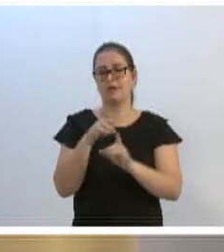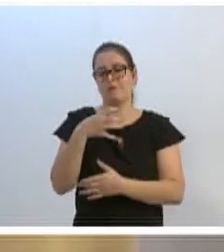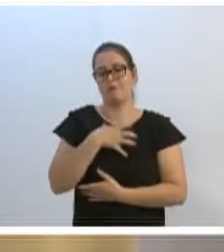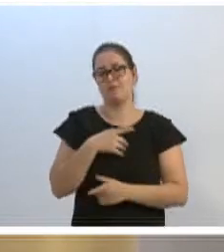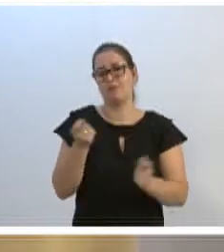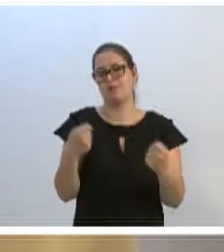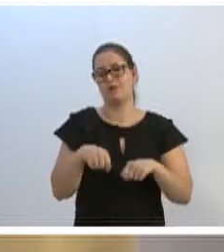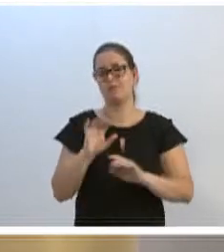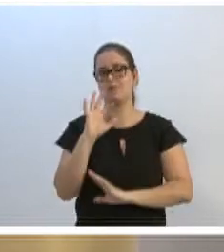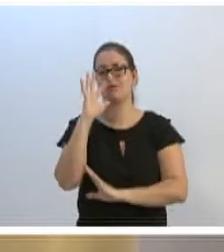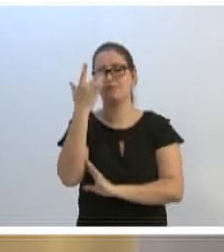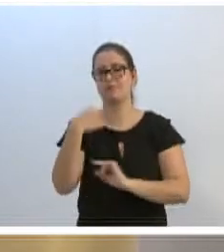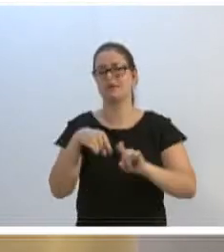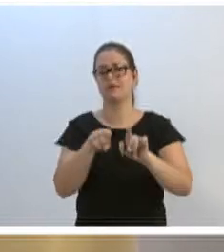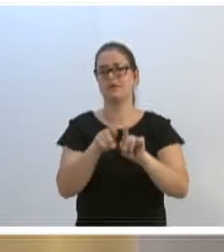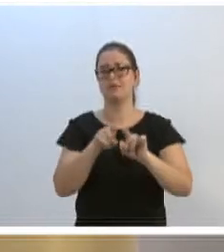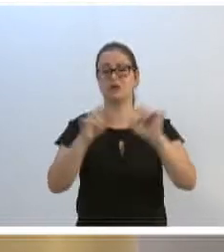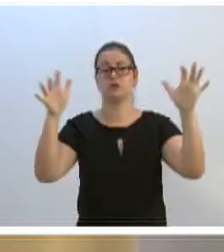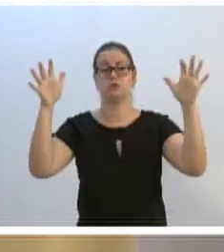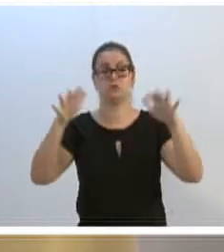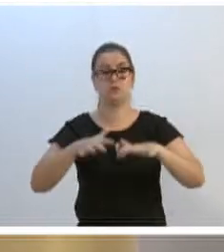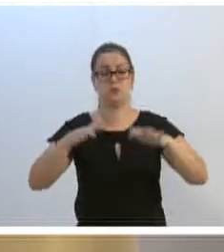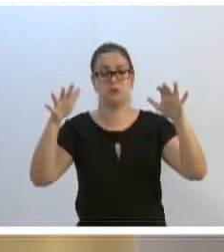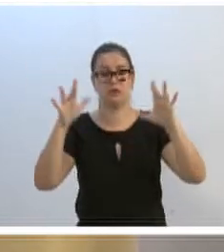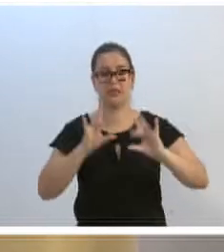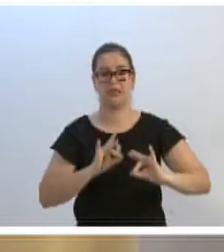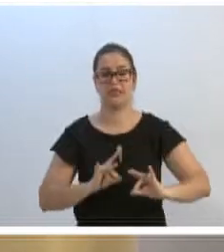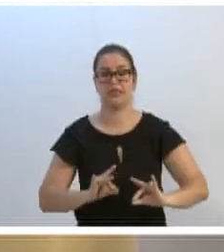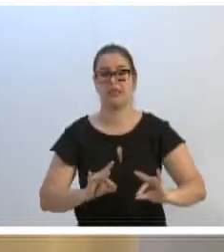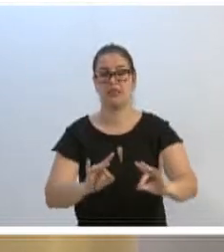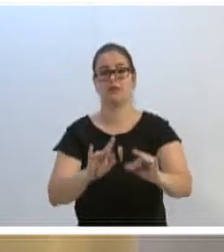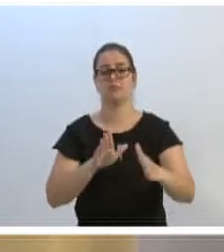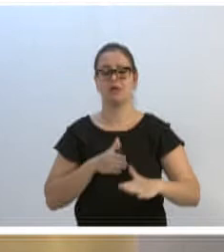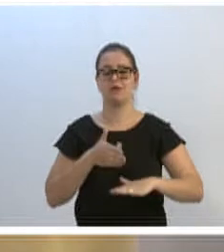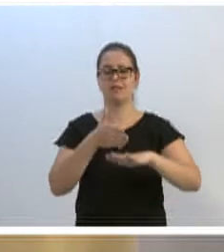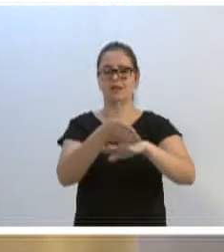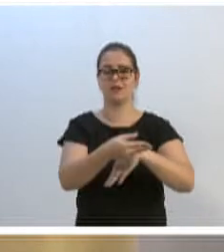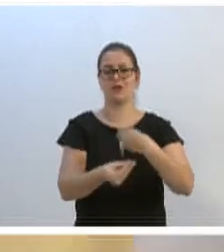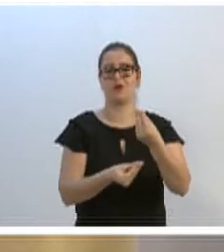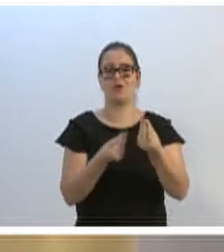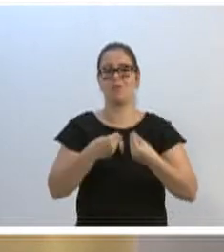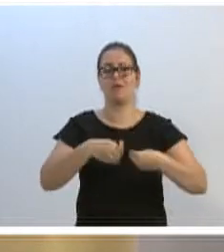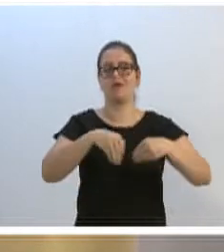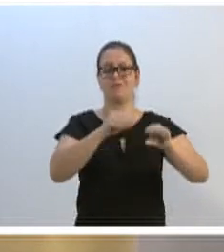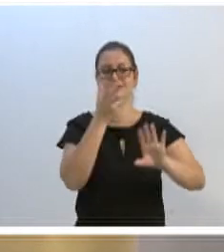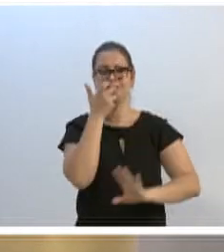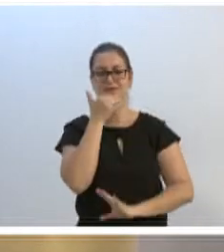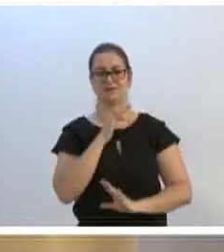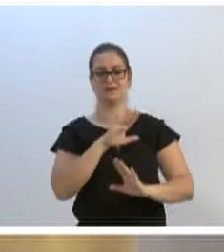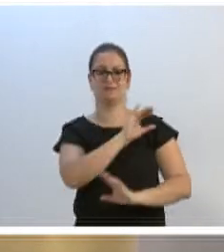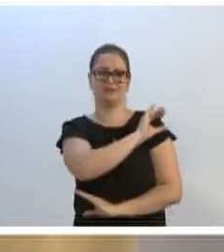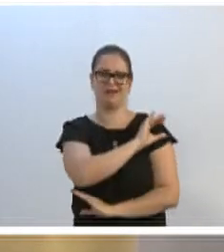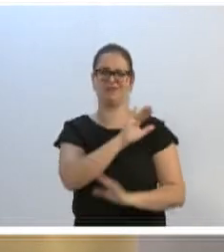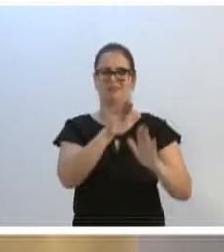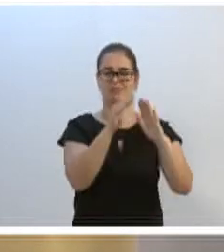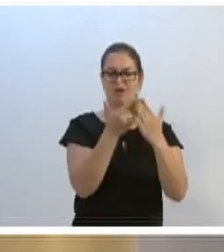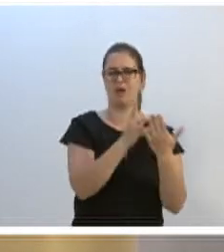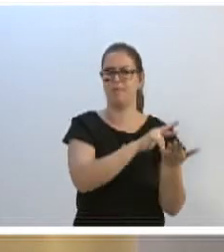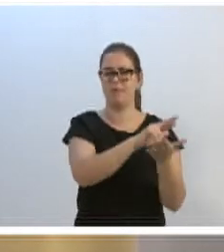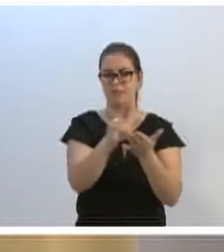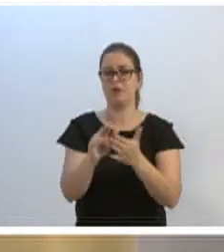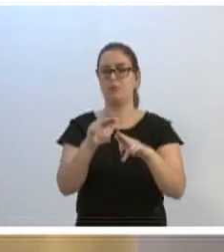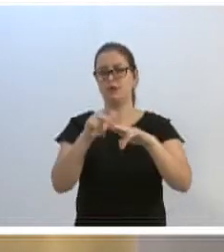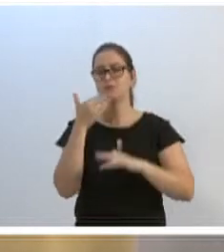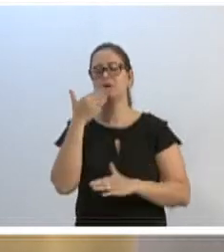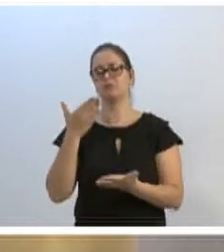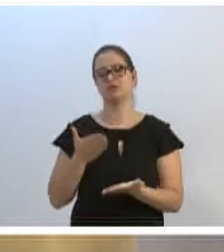também a questão de chuvas, que compromete até o acesso aos mesmos. Então, por isso eu peço aos senhores que aprovem e que o